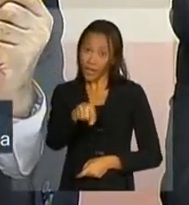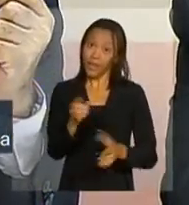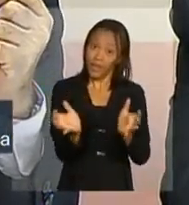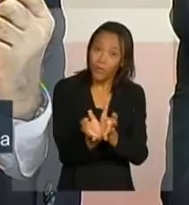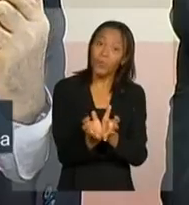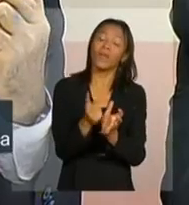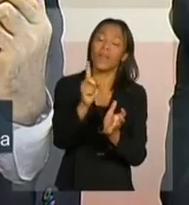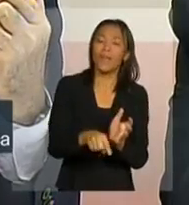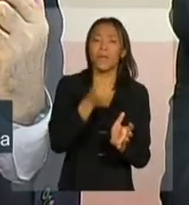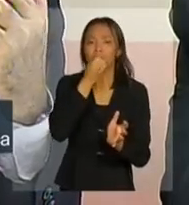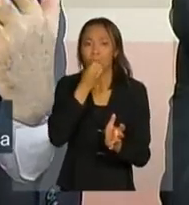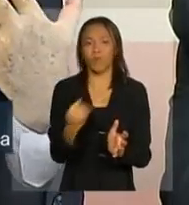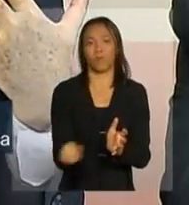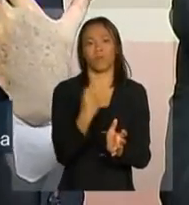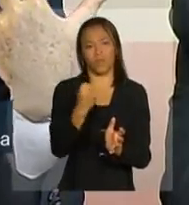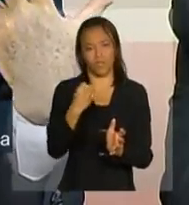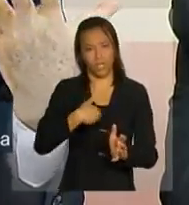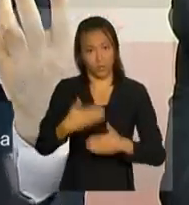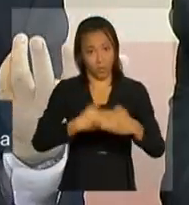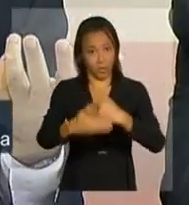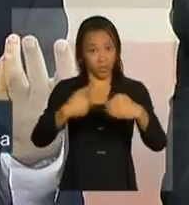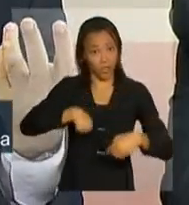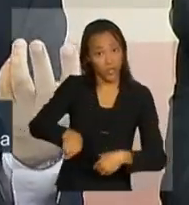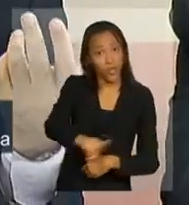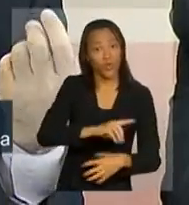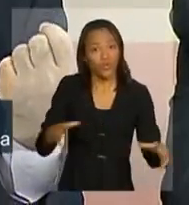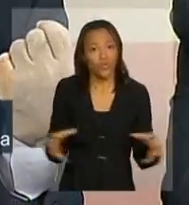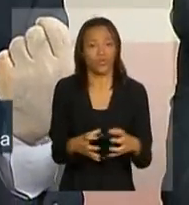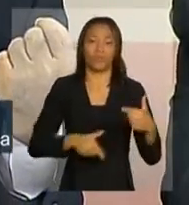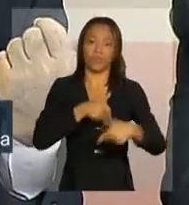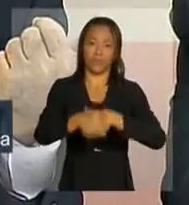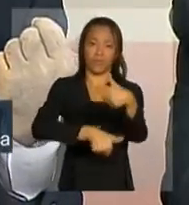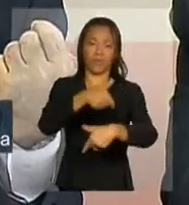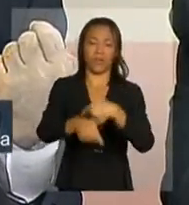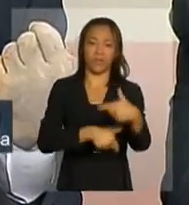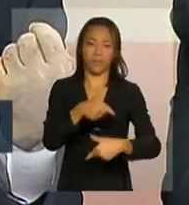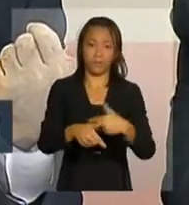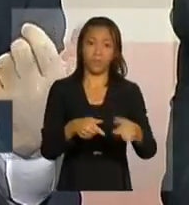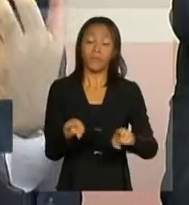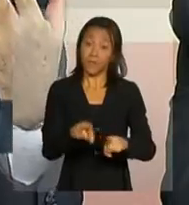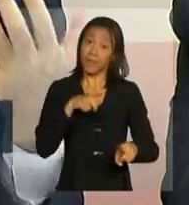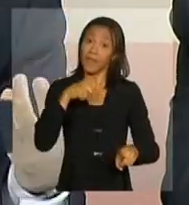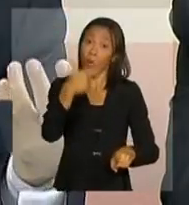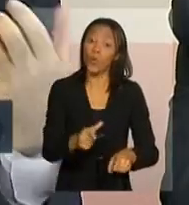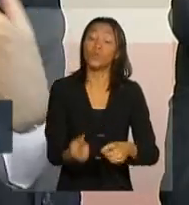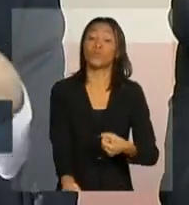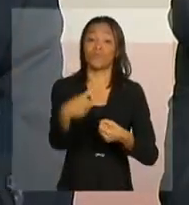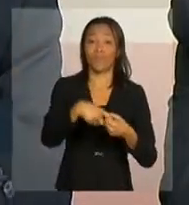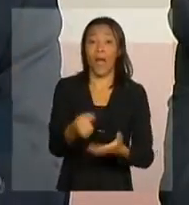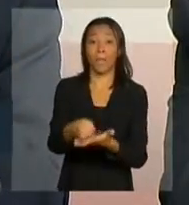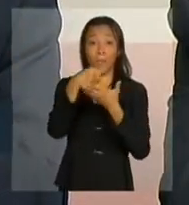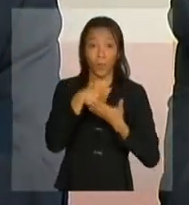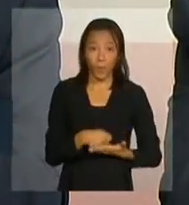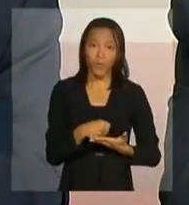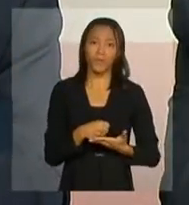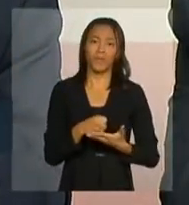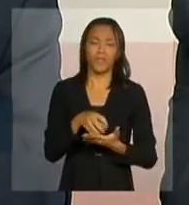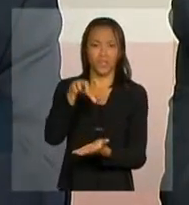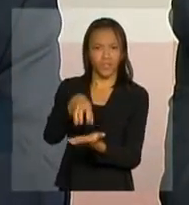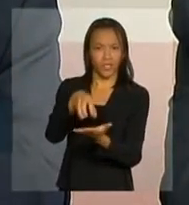nós estamos trabalhando. E essa dimensão também tem recebido um apoio importante das